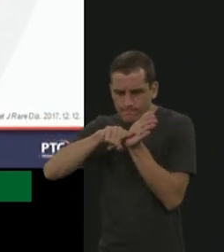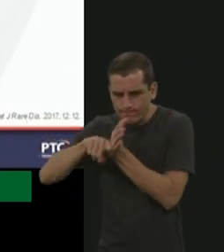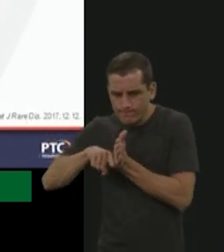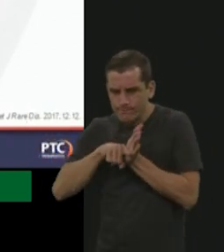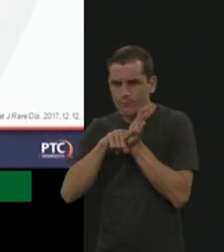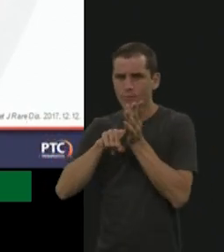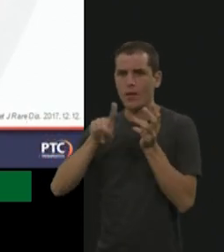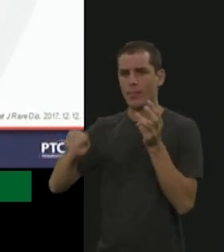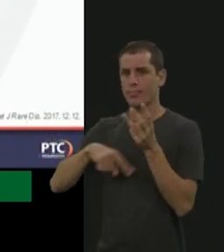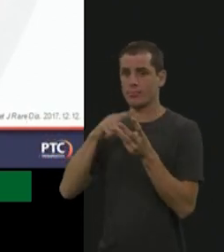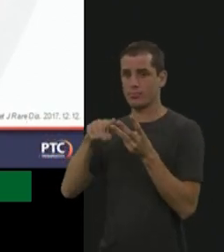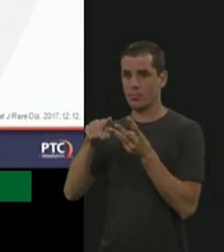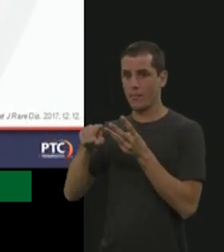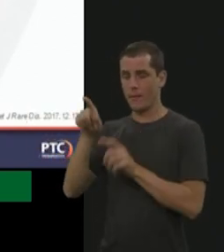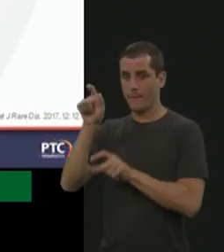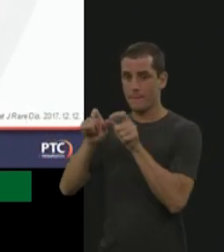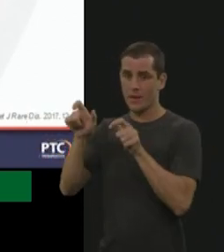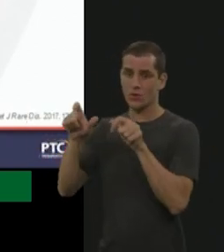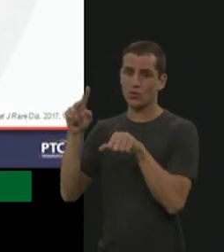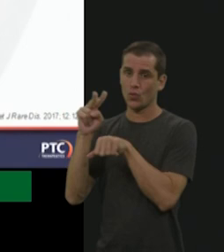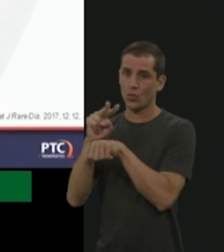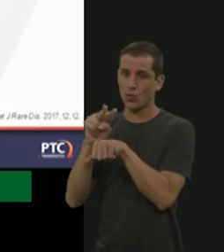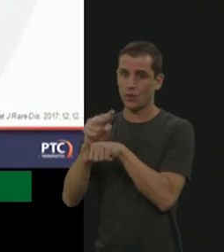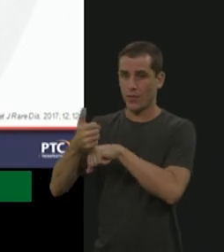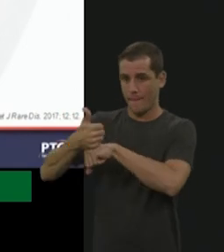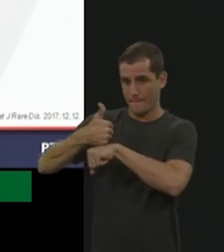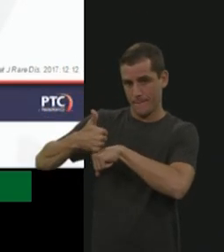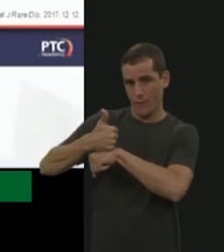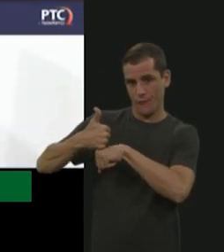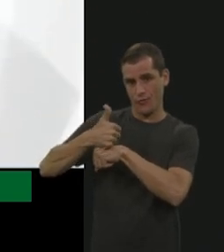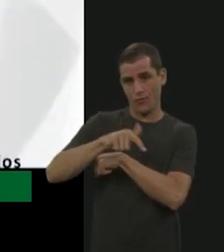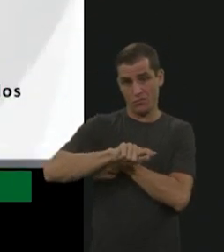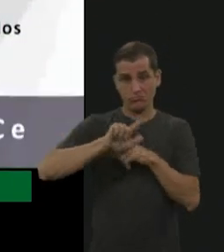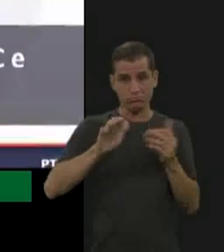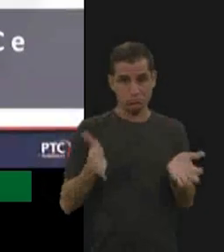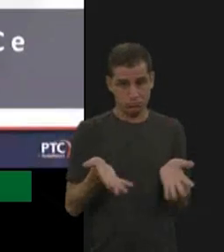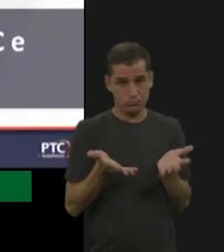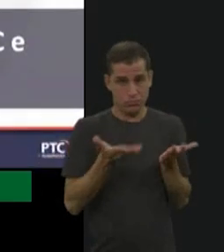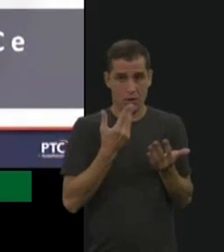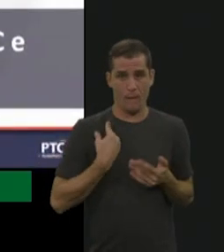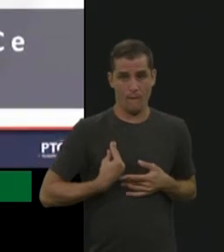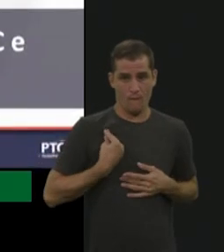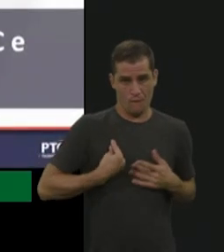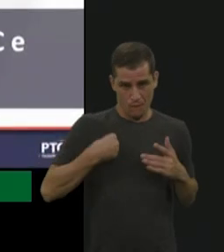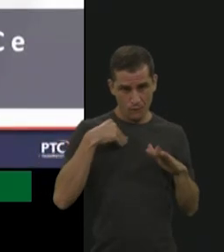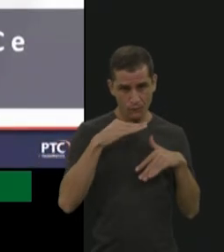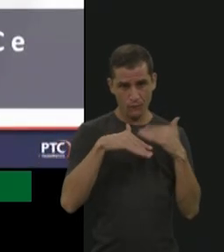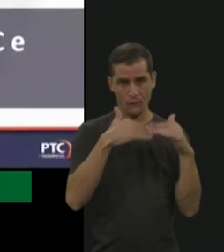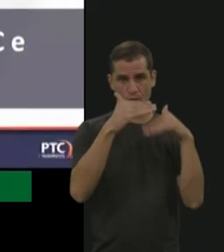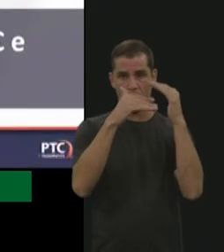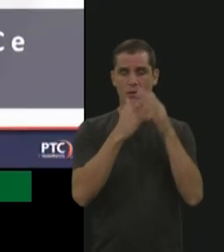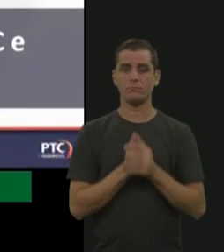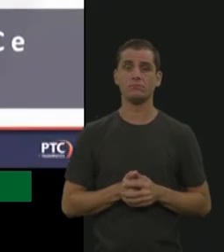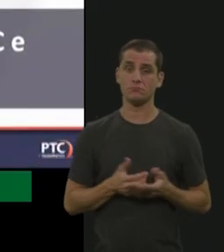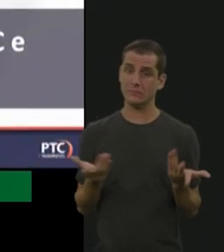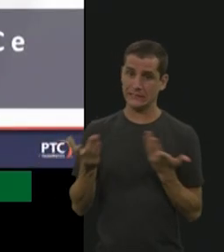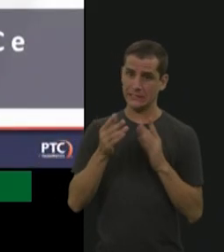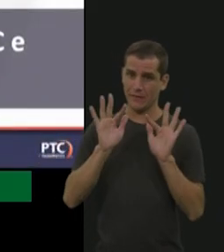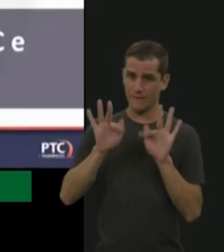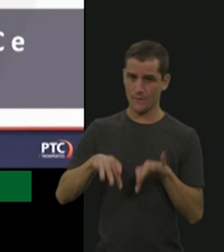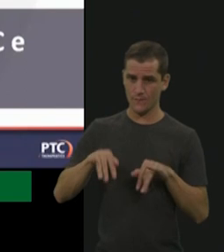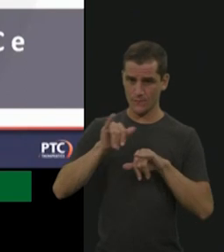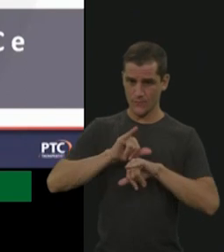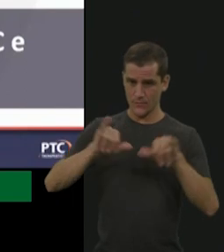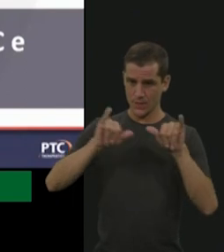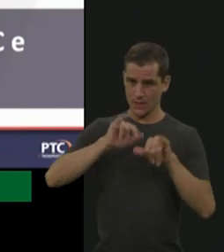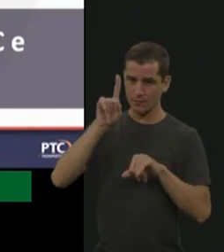multidisciplinar para esse paciente ter o melhor cuidado possível. Tá? de mensagens finais, eu queria deixar a questão da